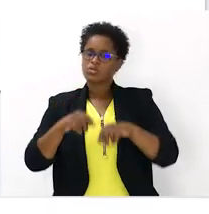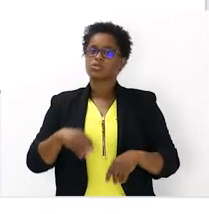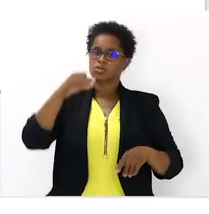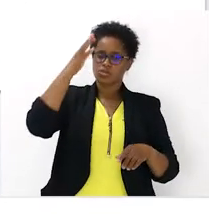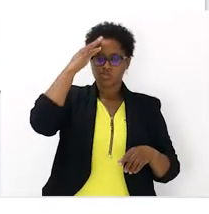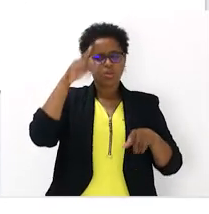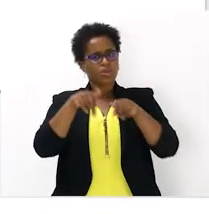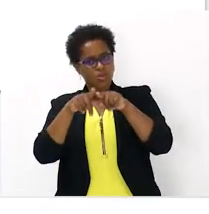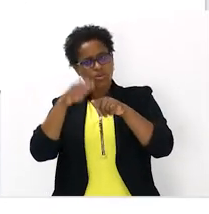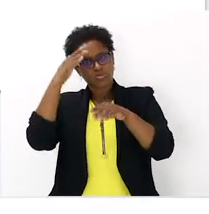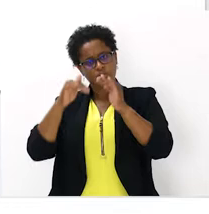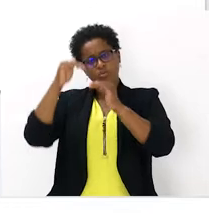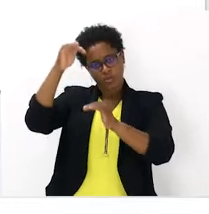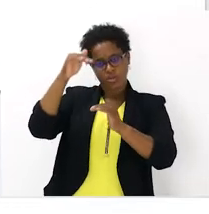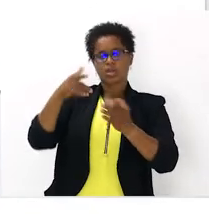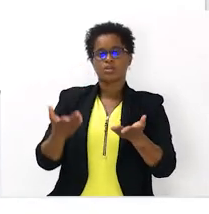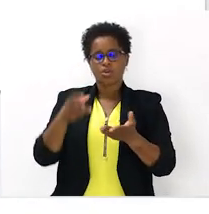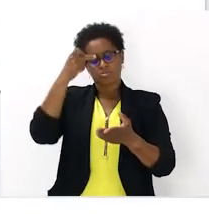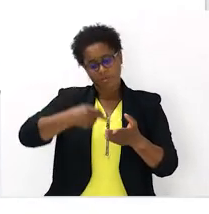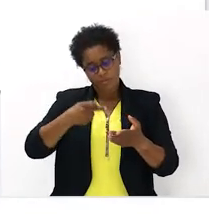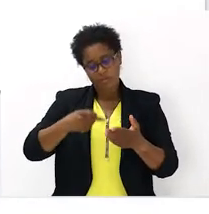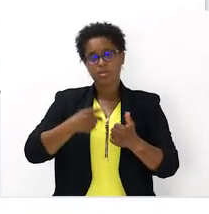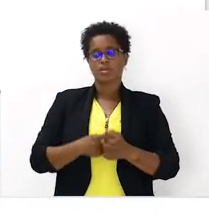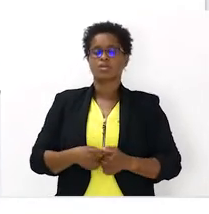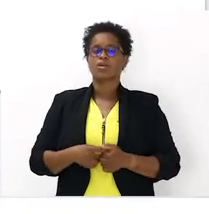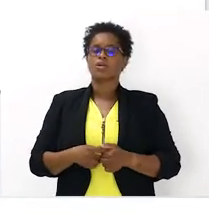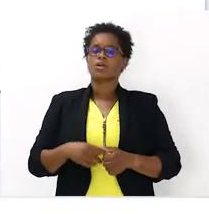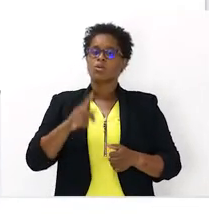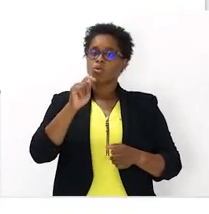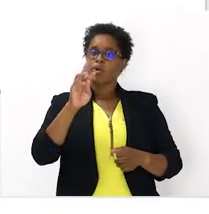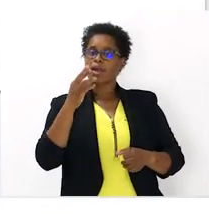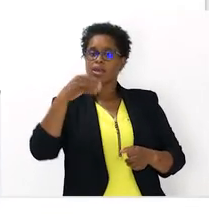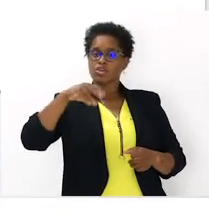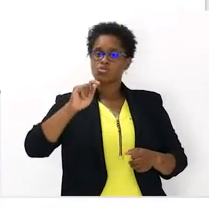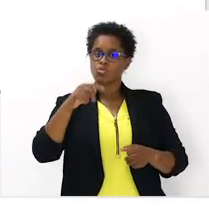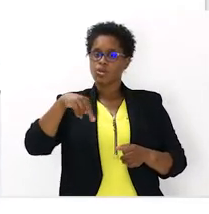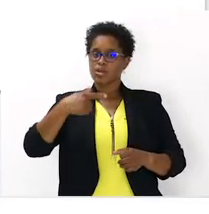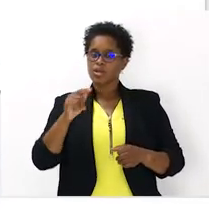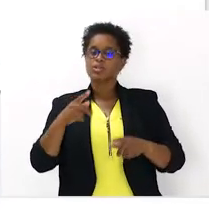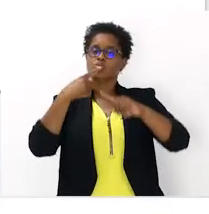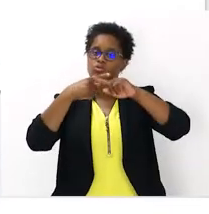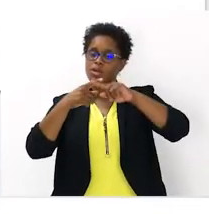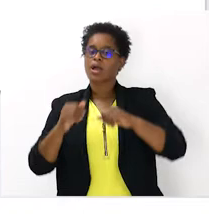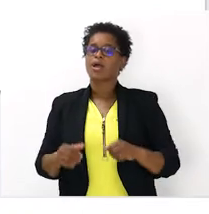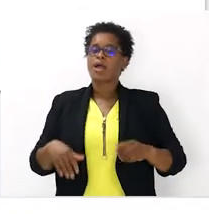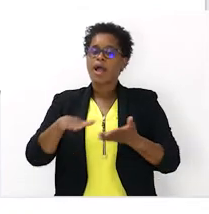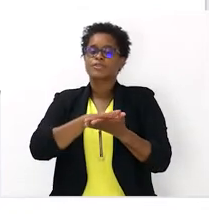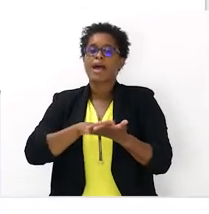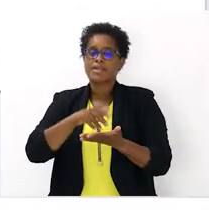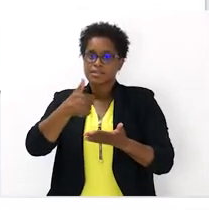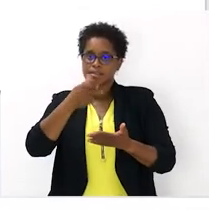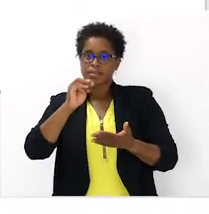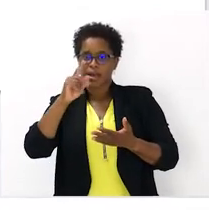mesmo expoente, certo? Mantém-se o expoente e multiplicam-se as